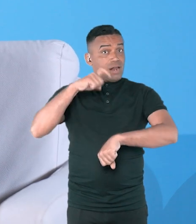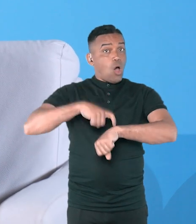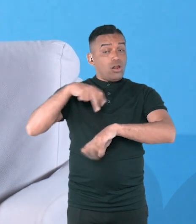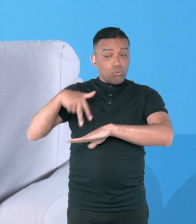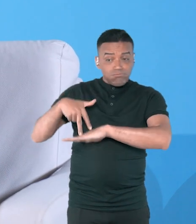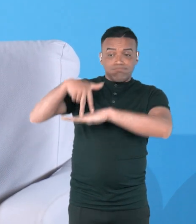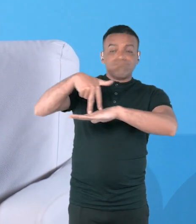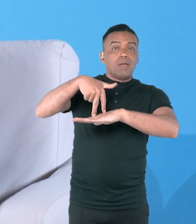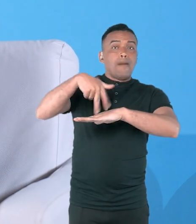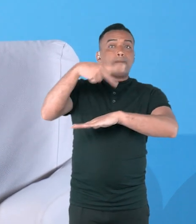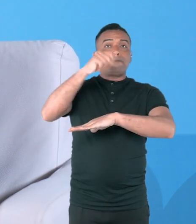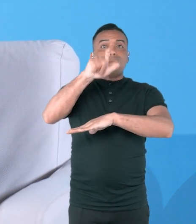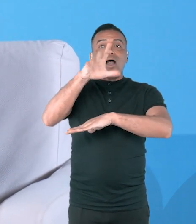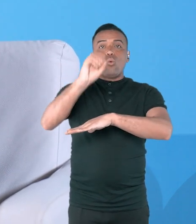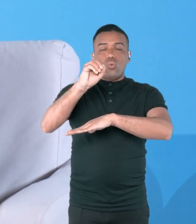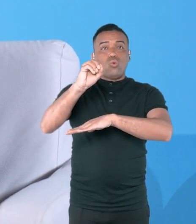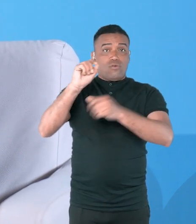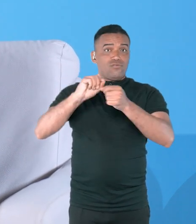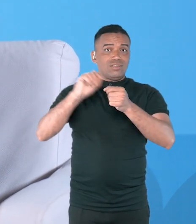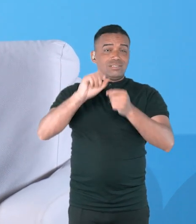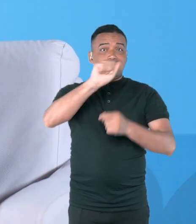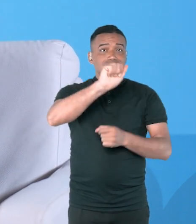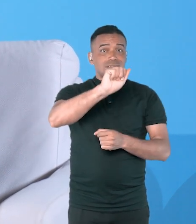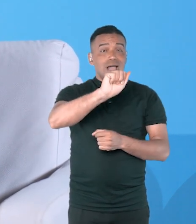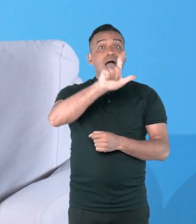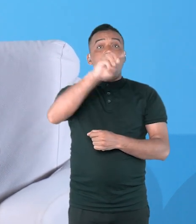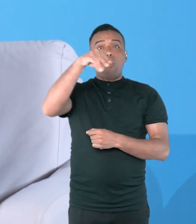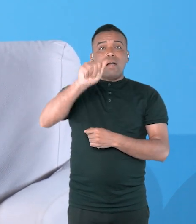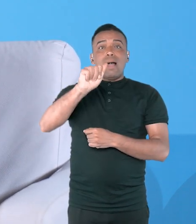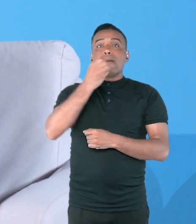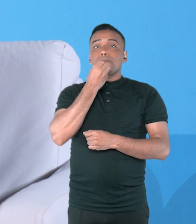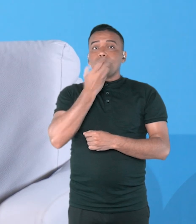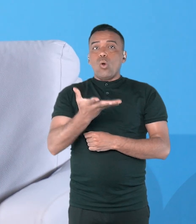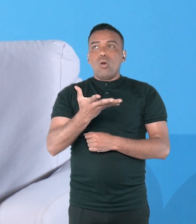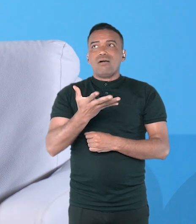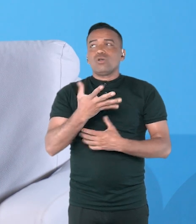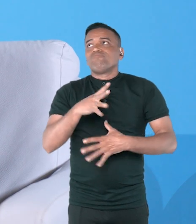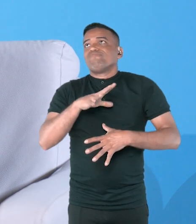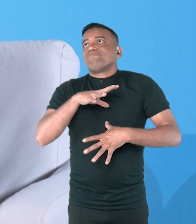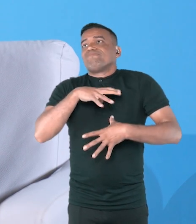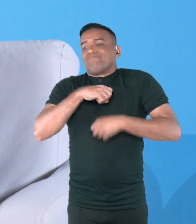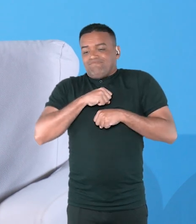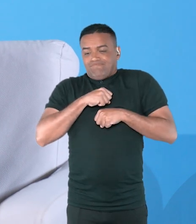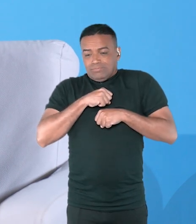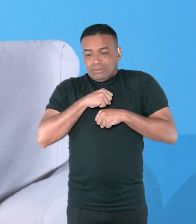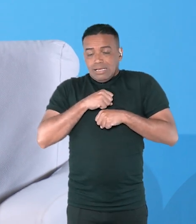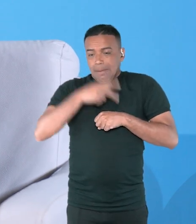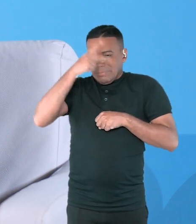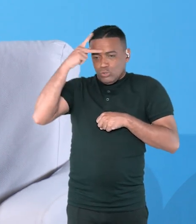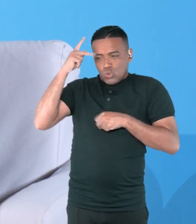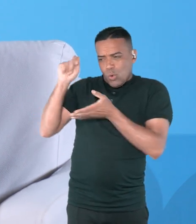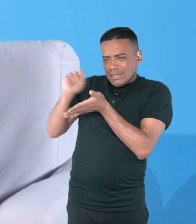no palco, quando eu fiz A Alma Boa, eu fiquei tão imbuída